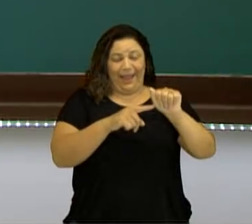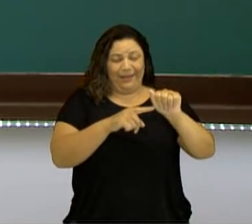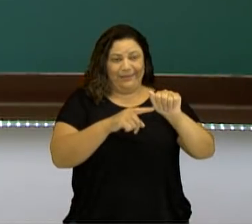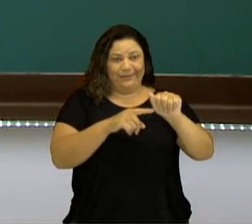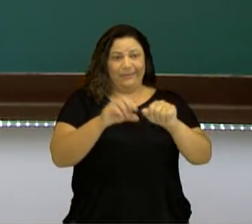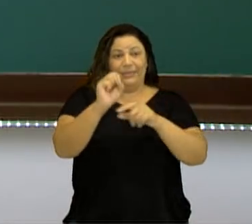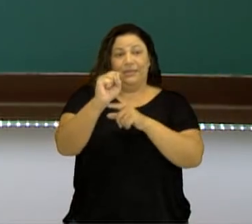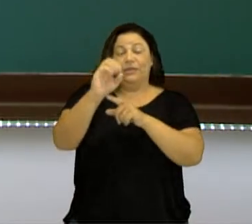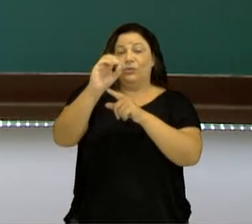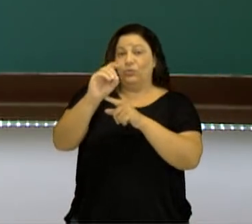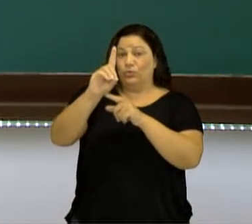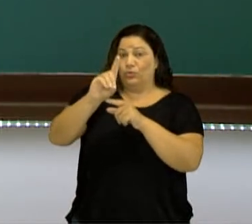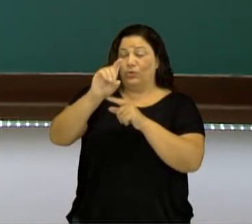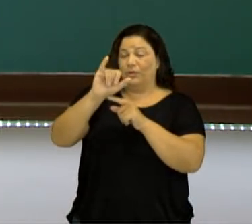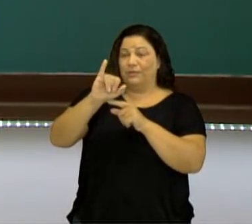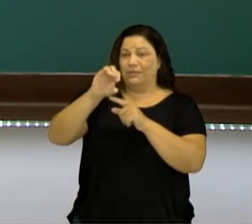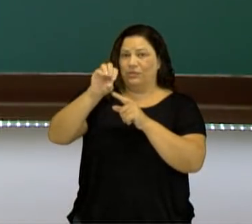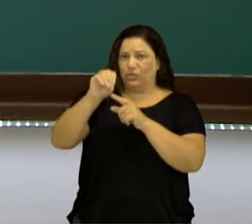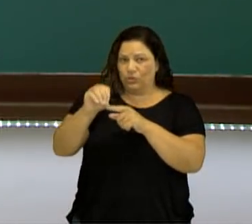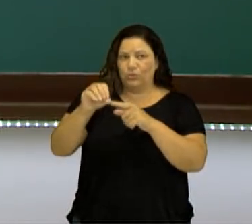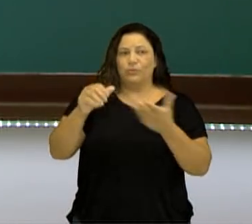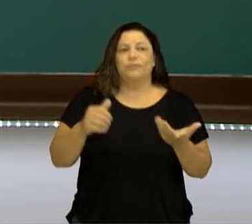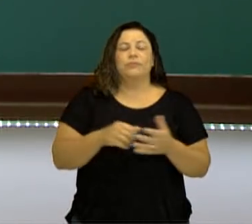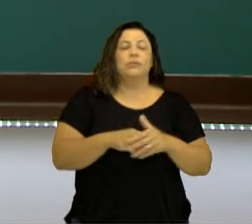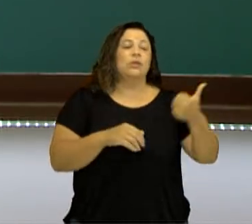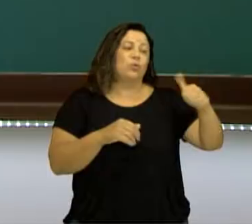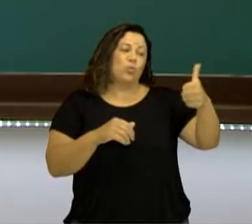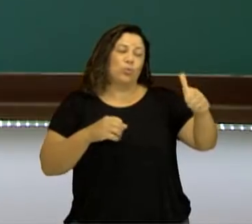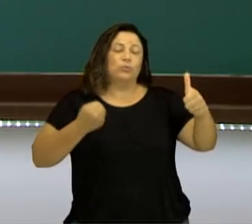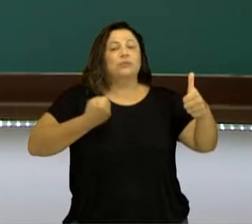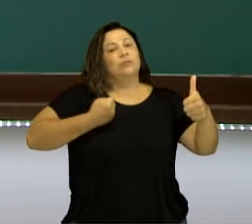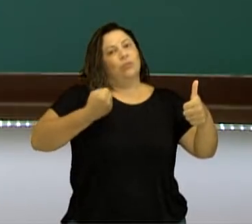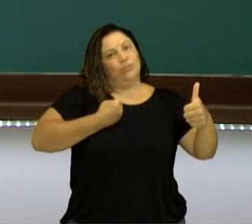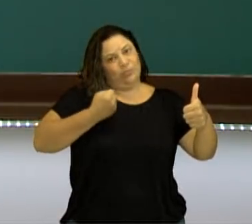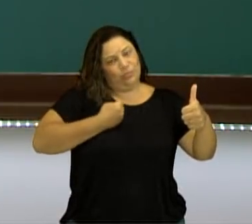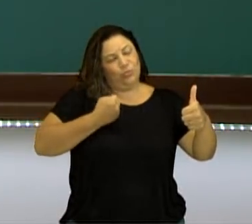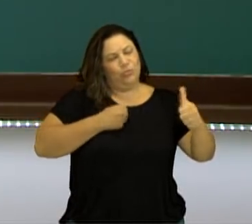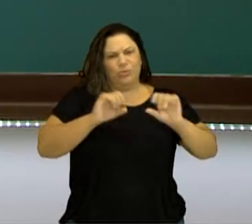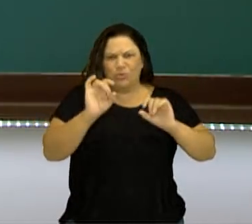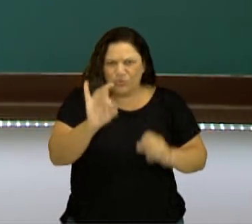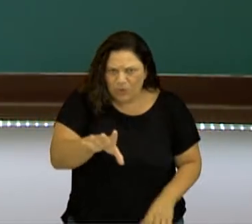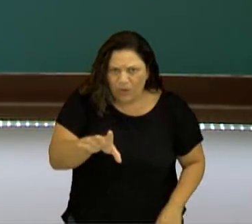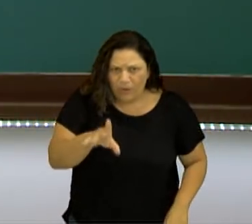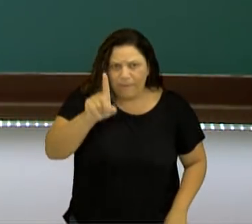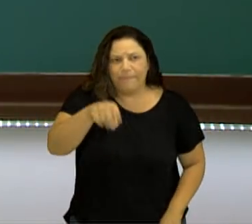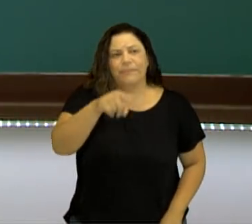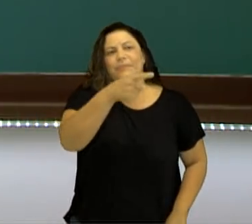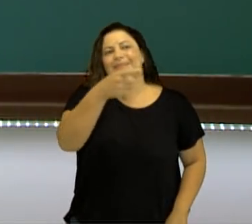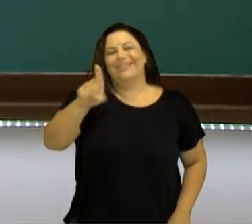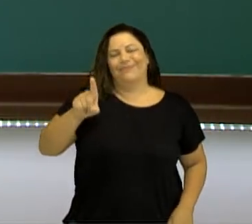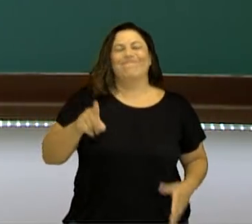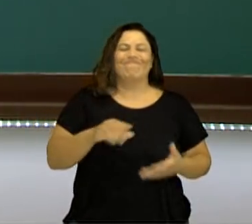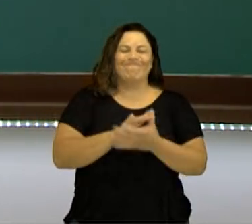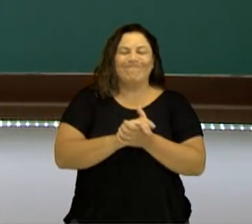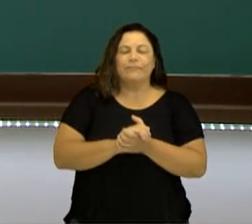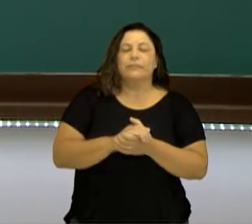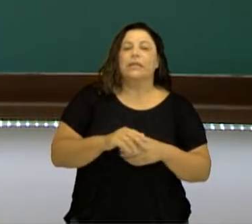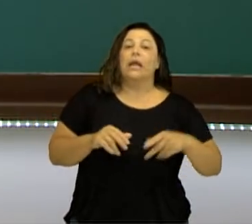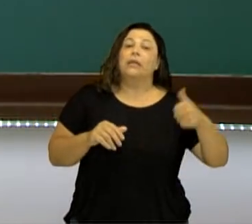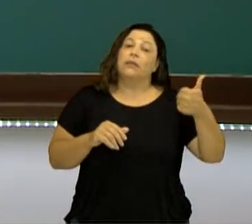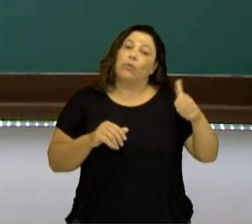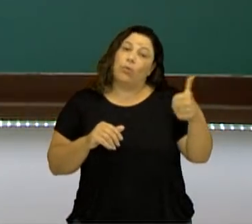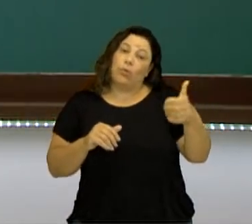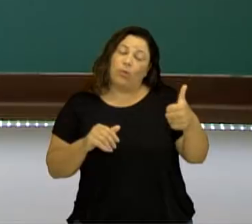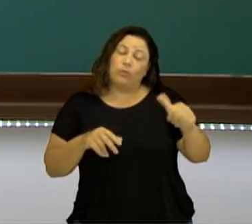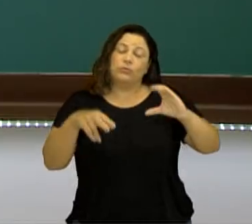sódio, 11, número atômico, o número que está identificando o átomo de sódio. Só isso? Não. O número, a quantidade de prótons e também